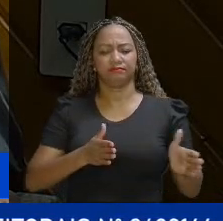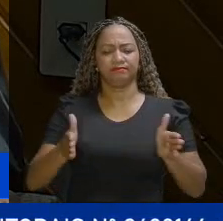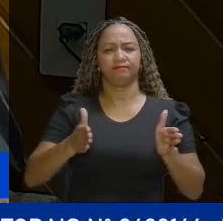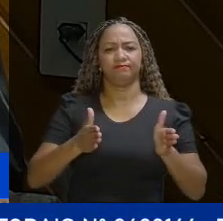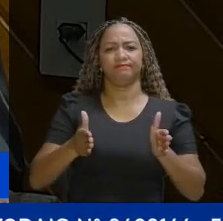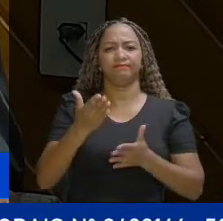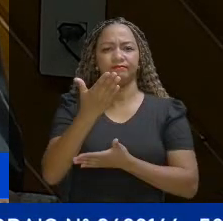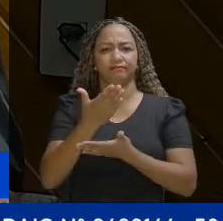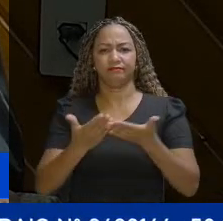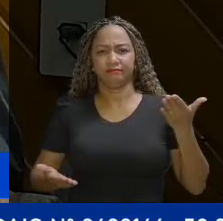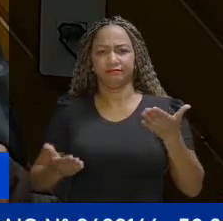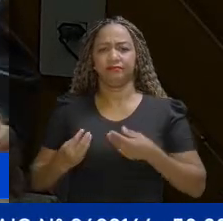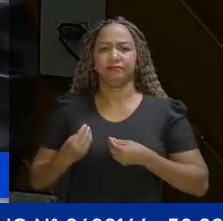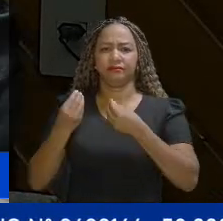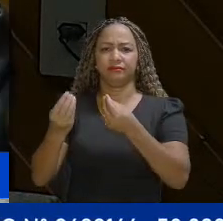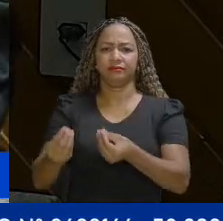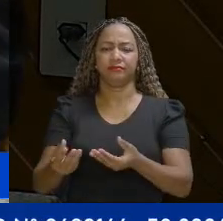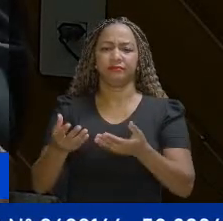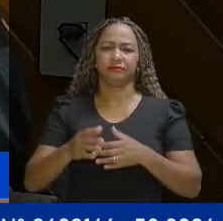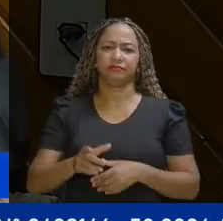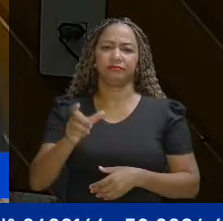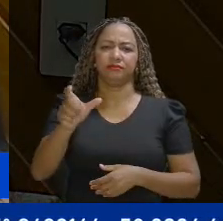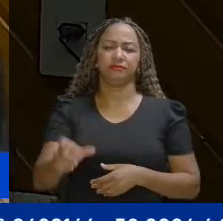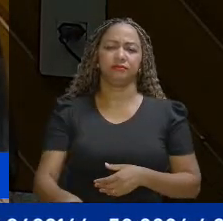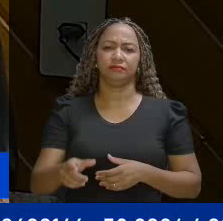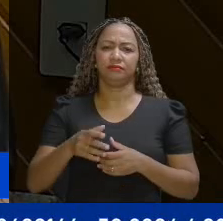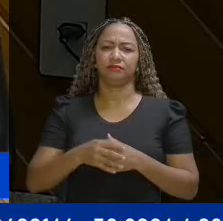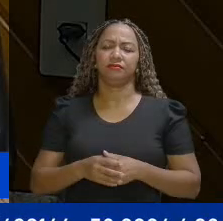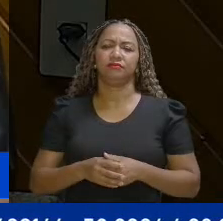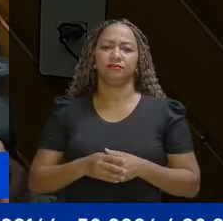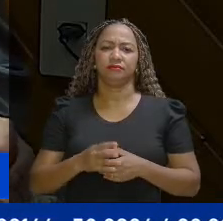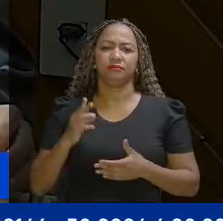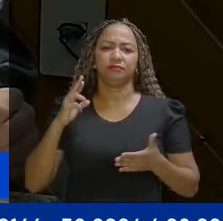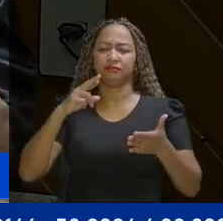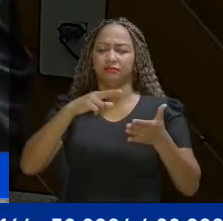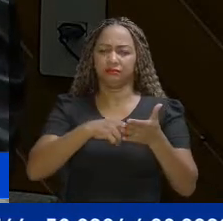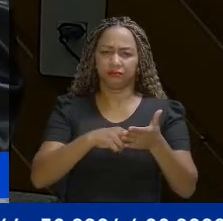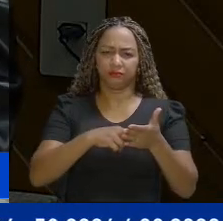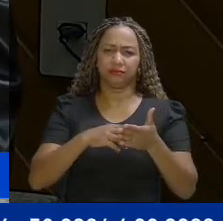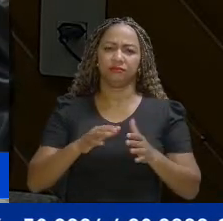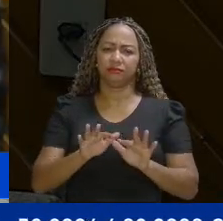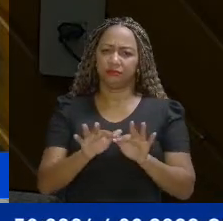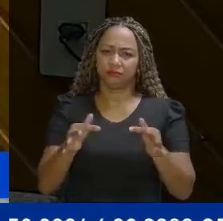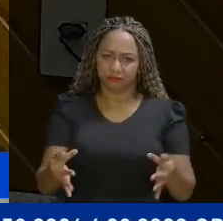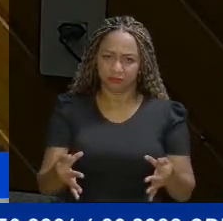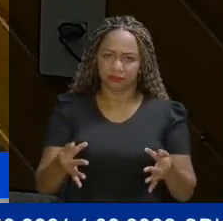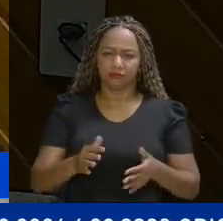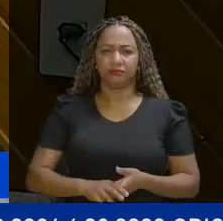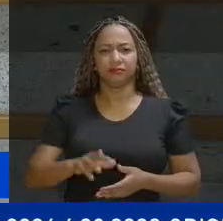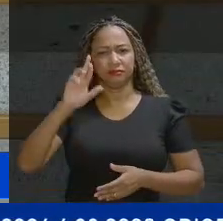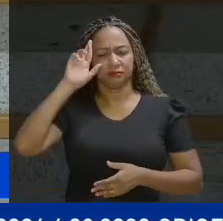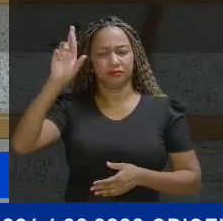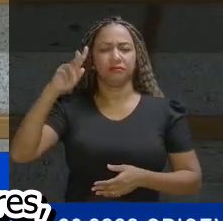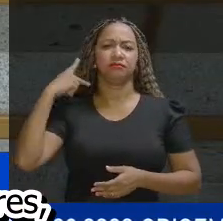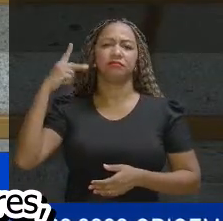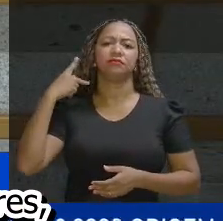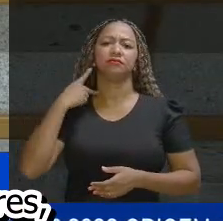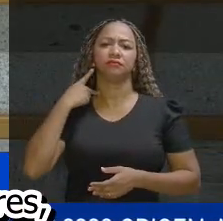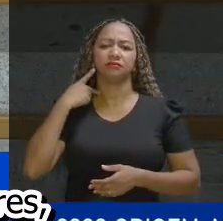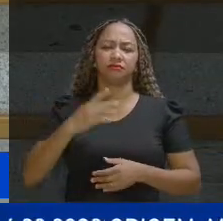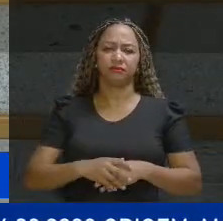prazo concedido à requerente. É o sintético relatório, senhor presidente. Senhora